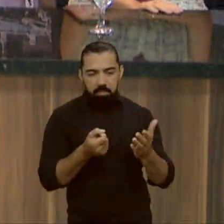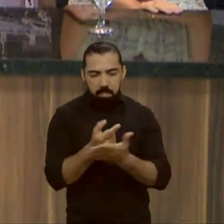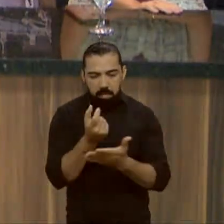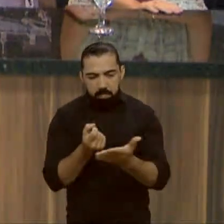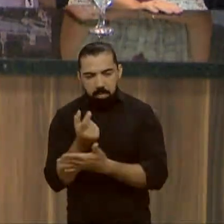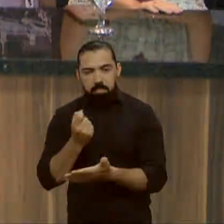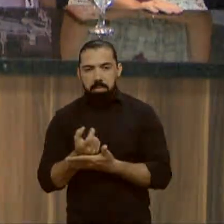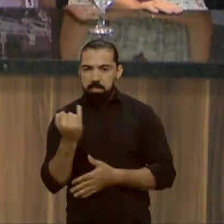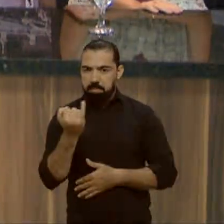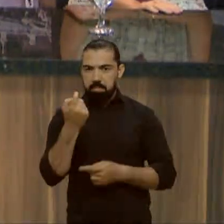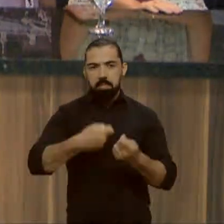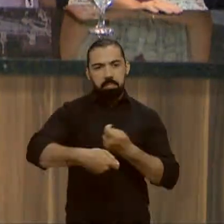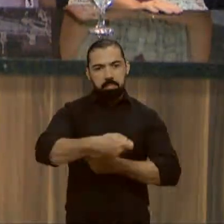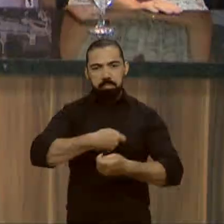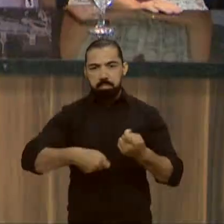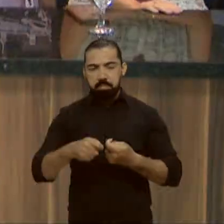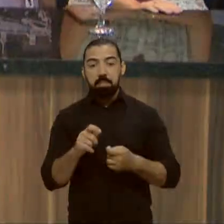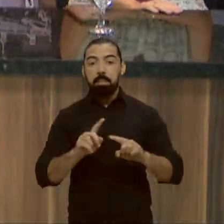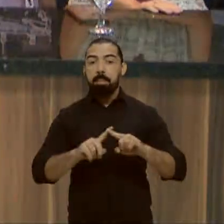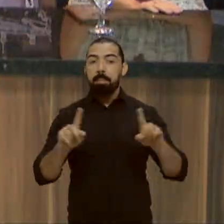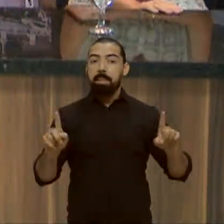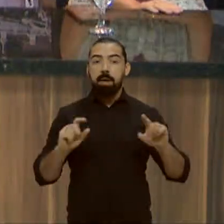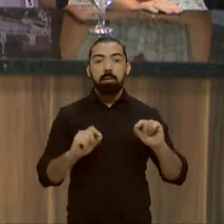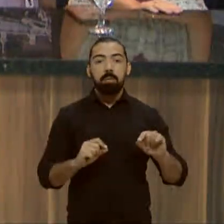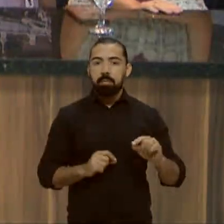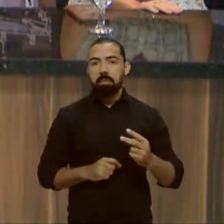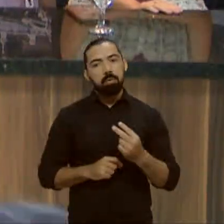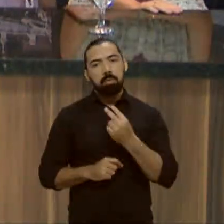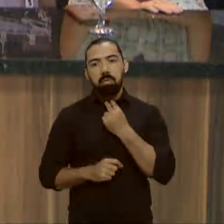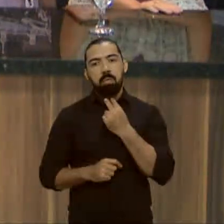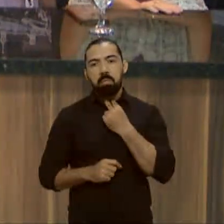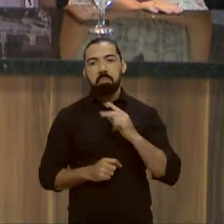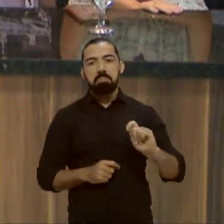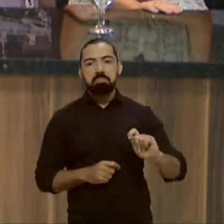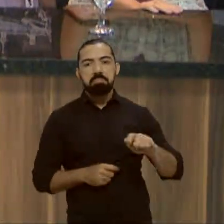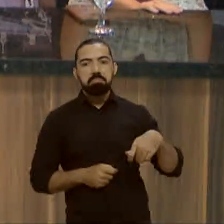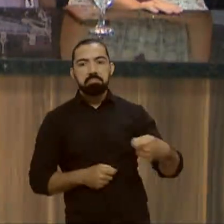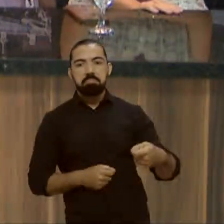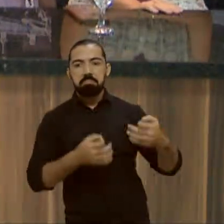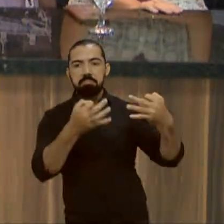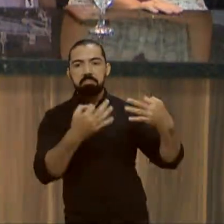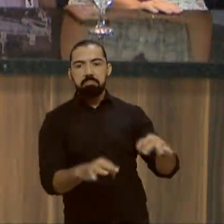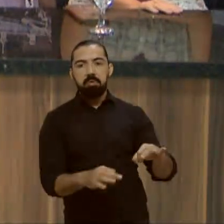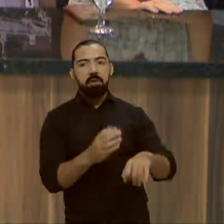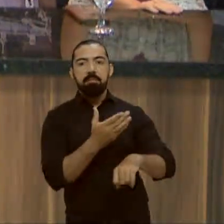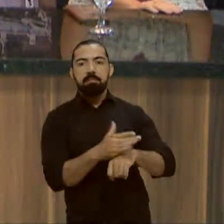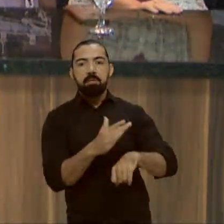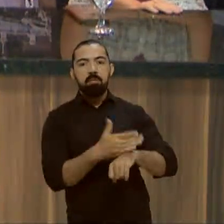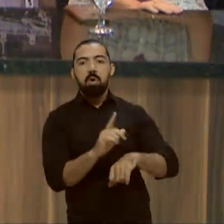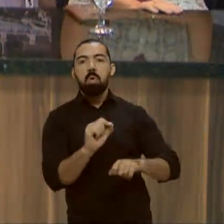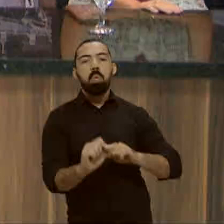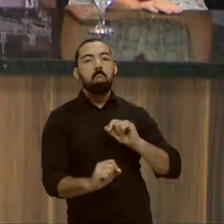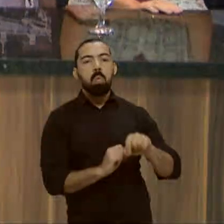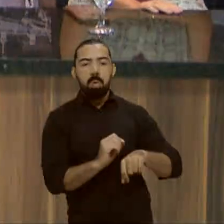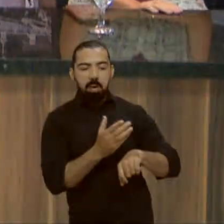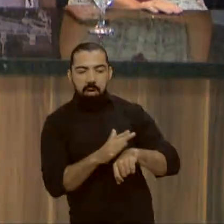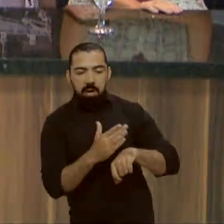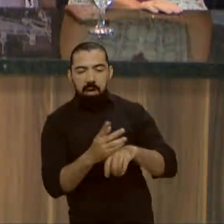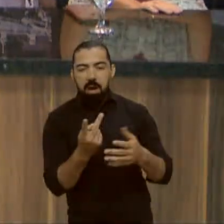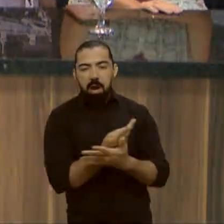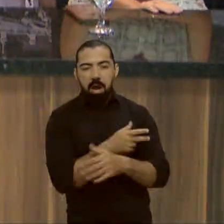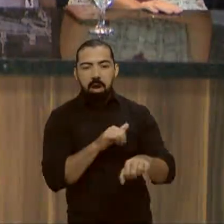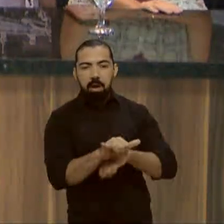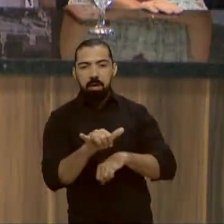na economia, mas isso jamais pode servir como justificativa para práticas abusivas. A